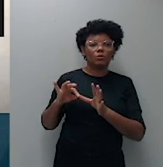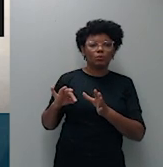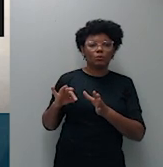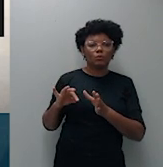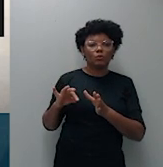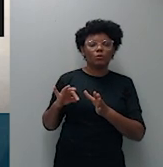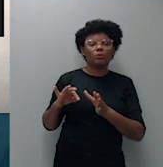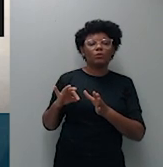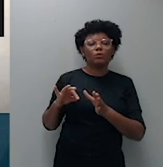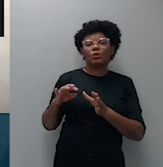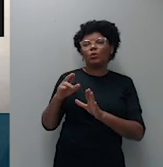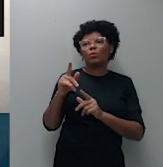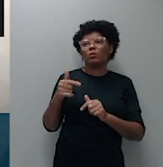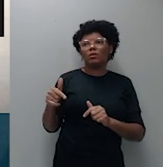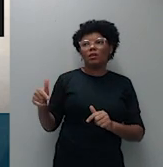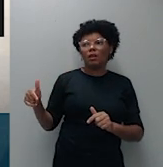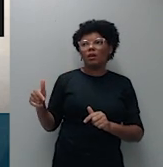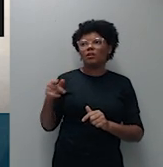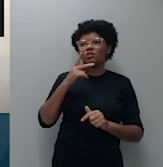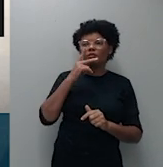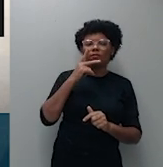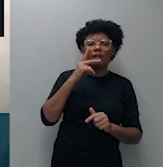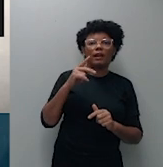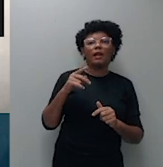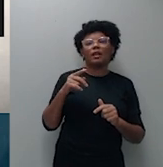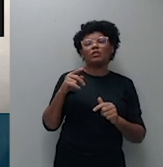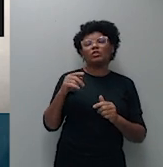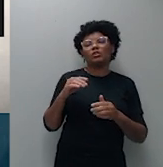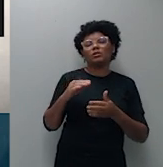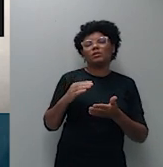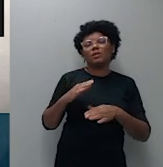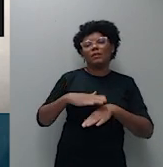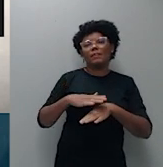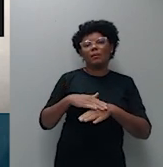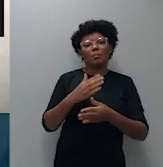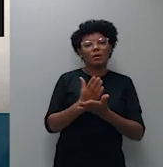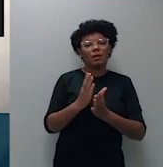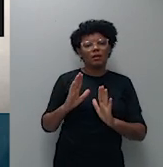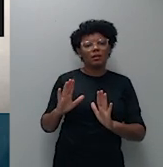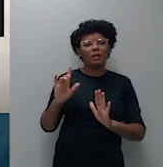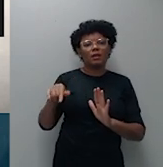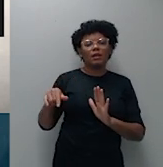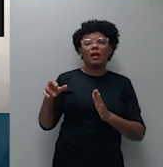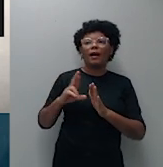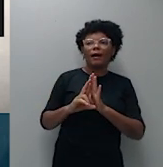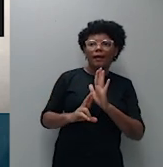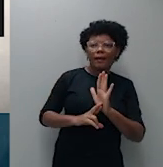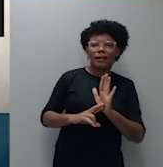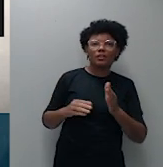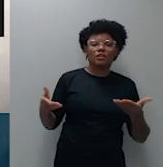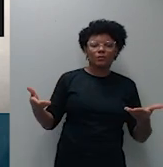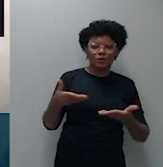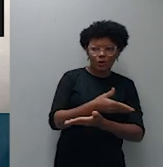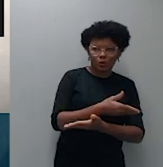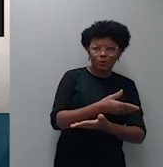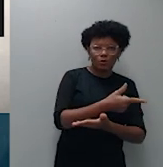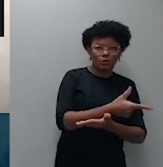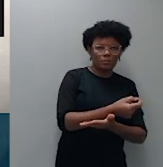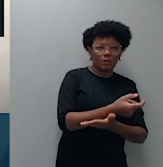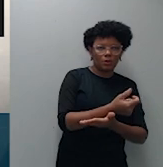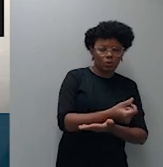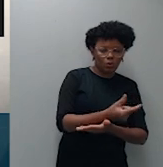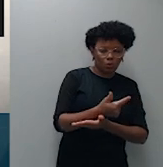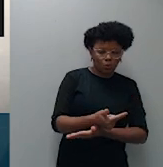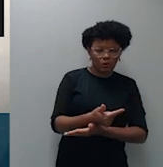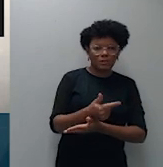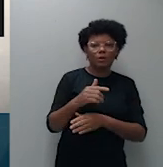inventário desses modos não há falar em prescrição já ponderando que pela regra de transição do código